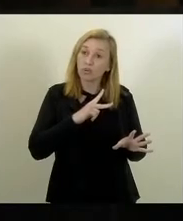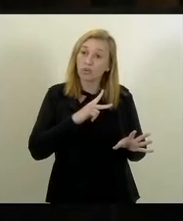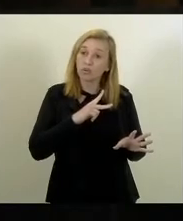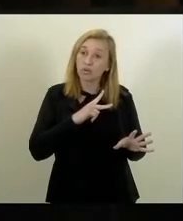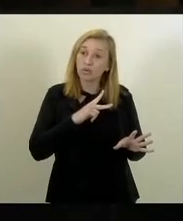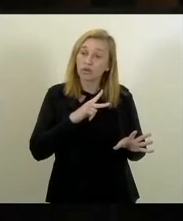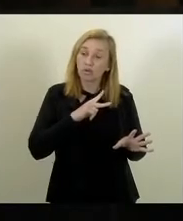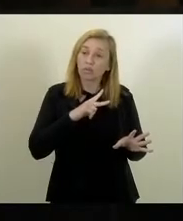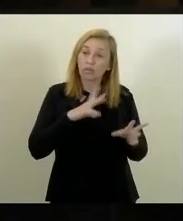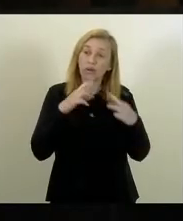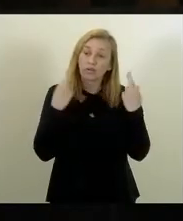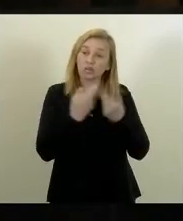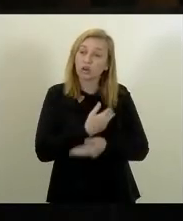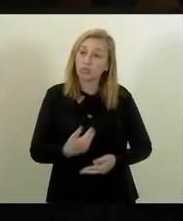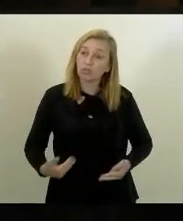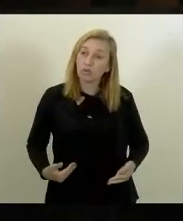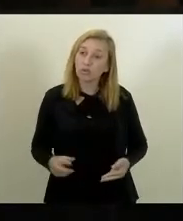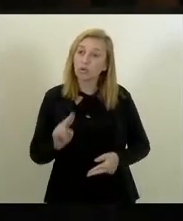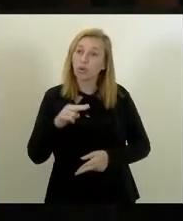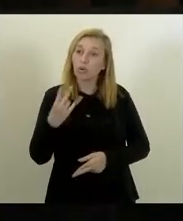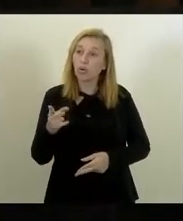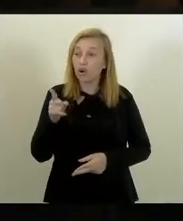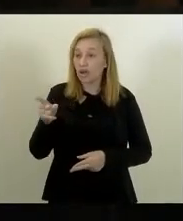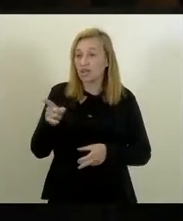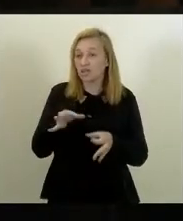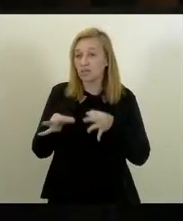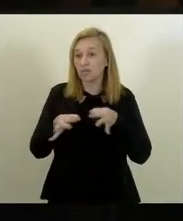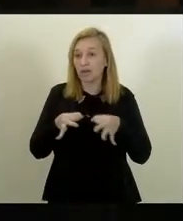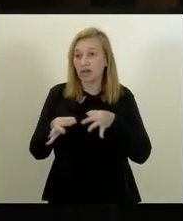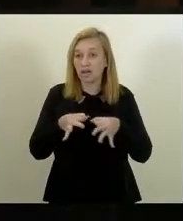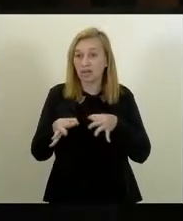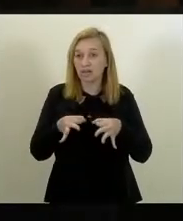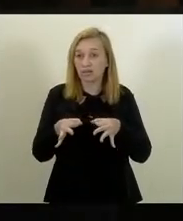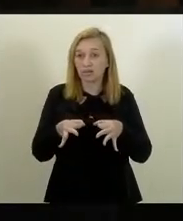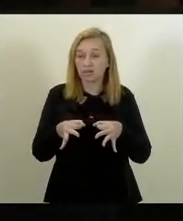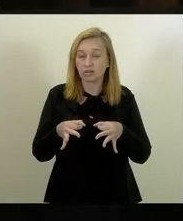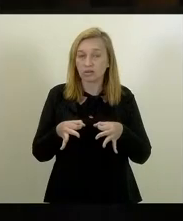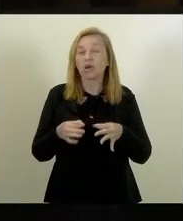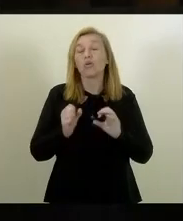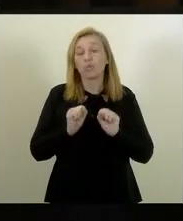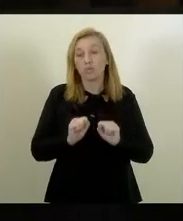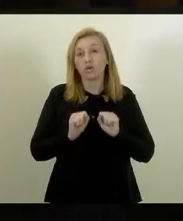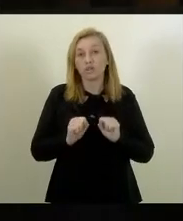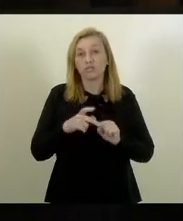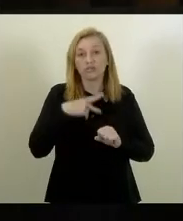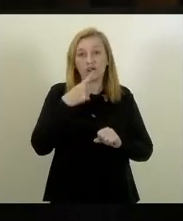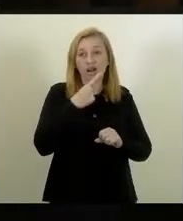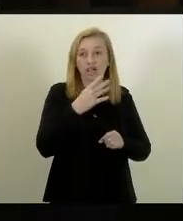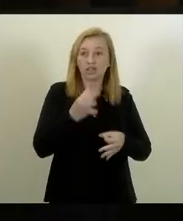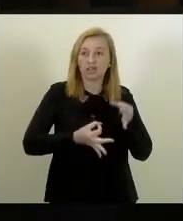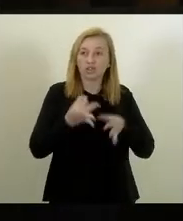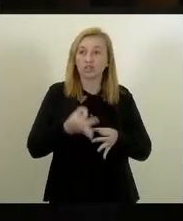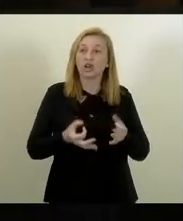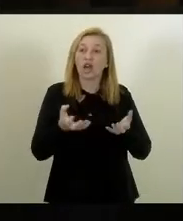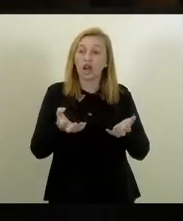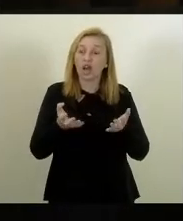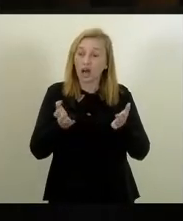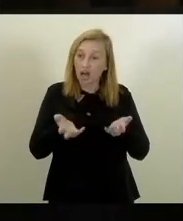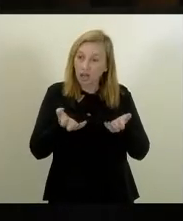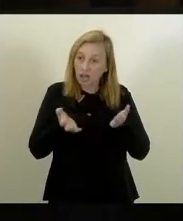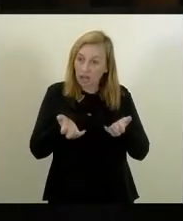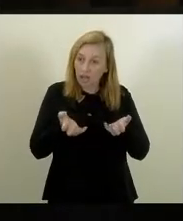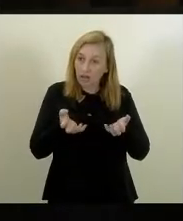pela própria audiência pública, ou aqueles que a organizaram, podem dizer na justiça: eu agora quero que